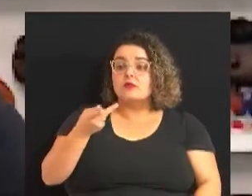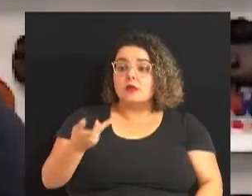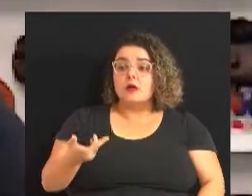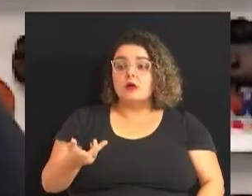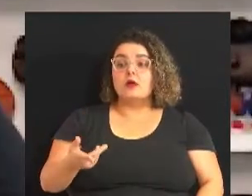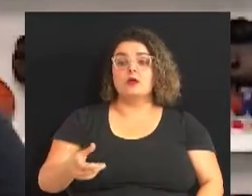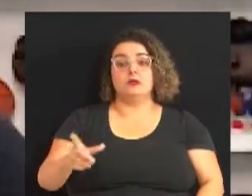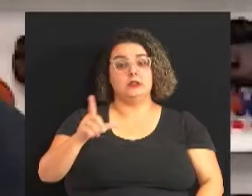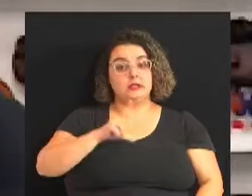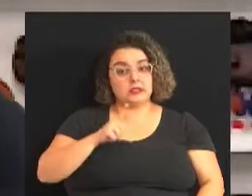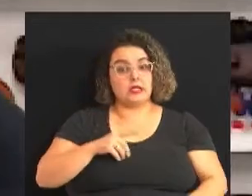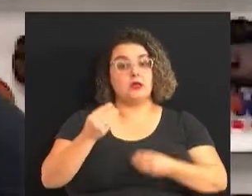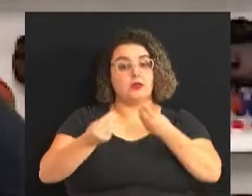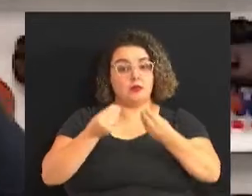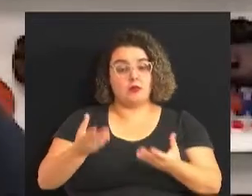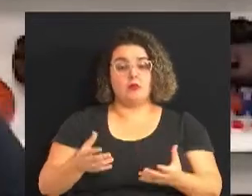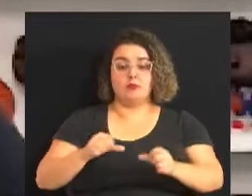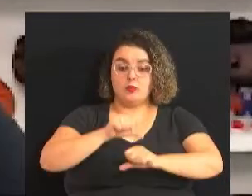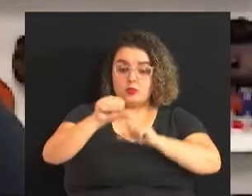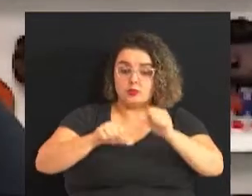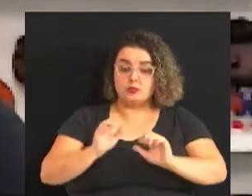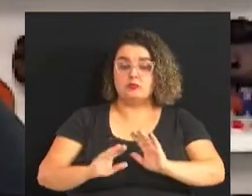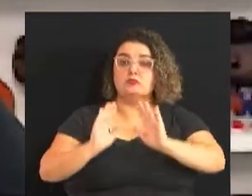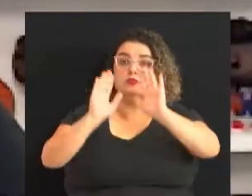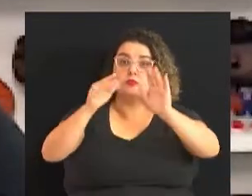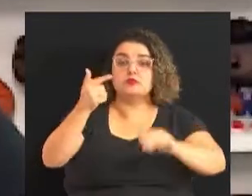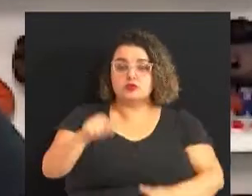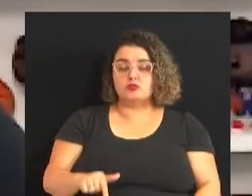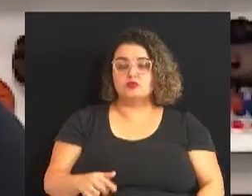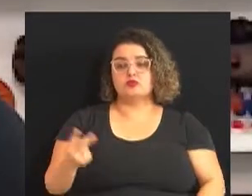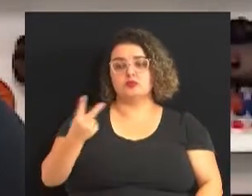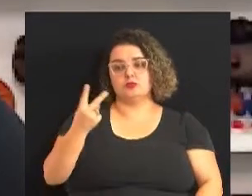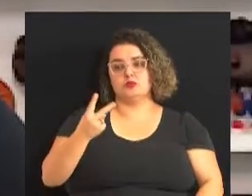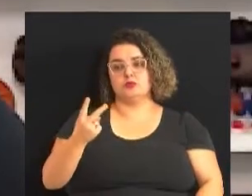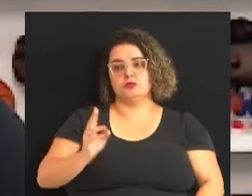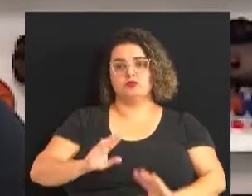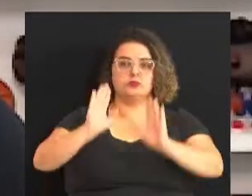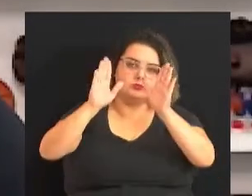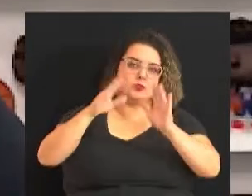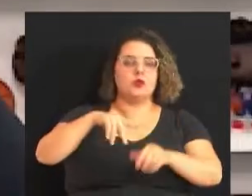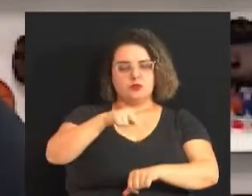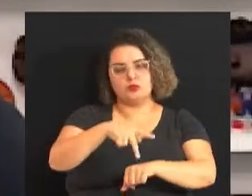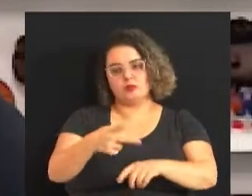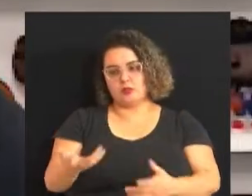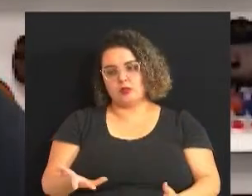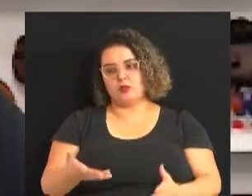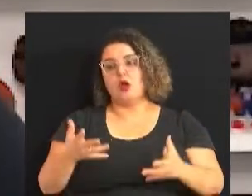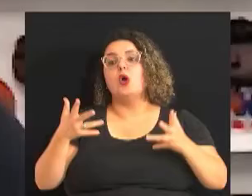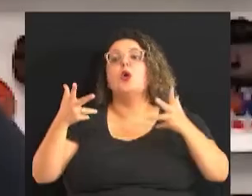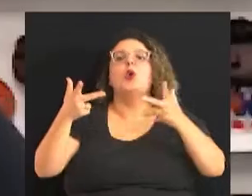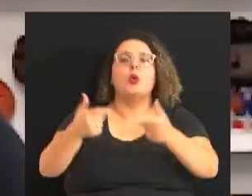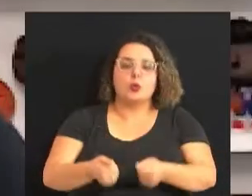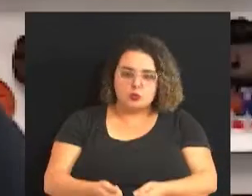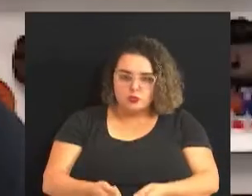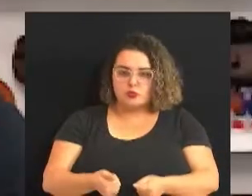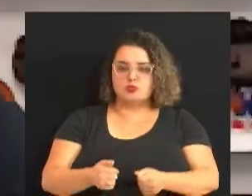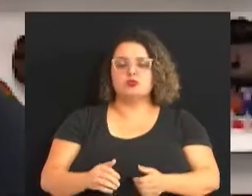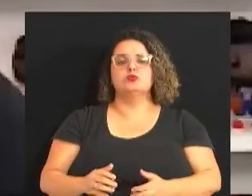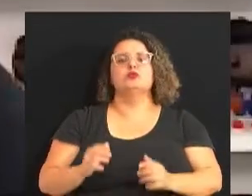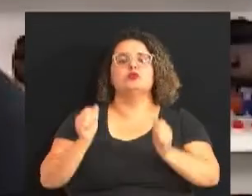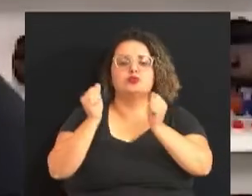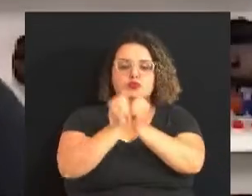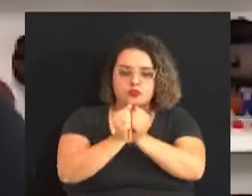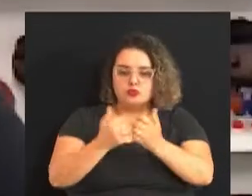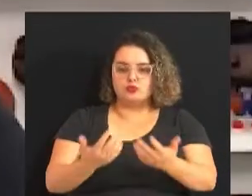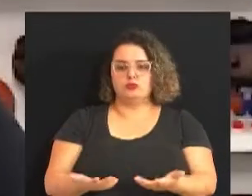tem condição de transformar o basquete novamente no segundo esporte do país. Basta todo mundo remar para o mesmo lado. Eu acho que